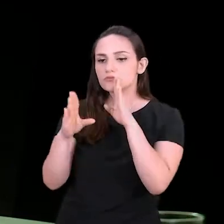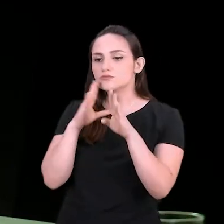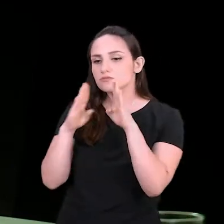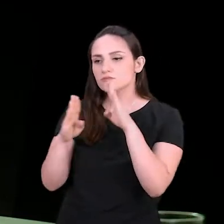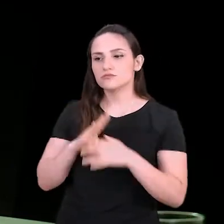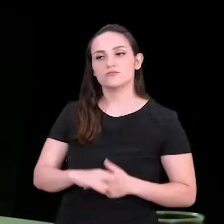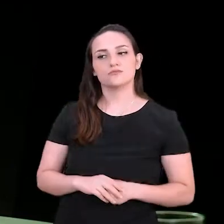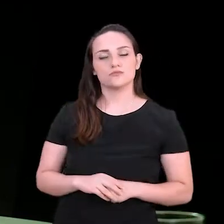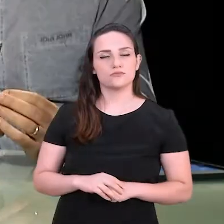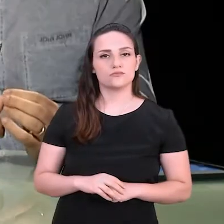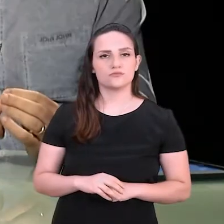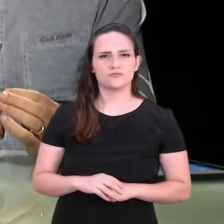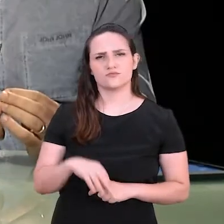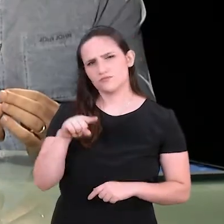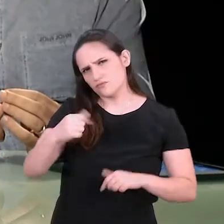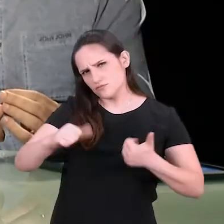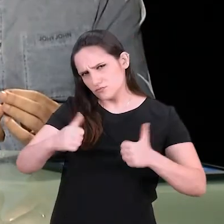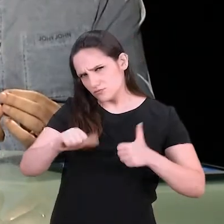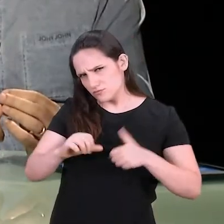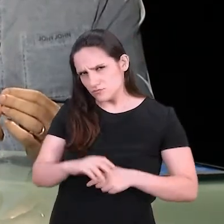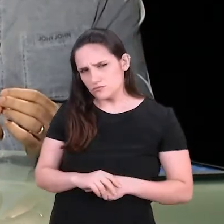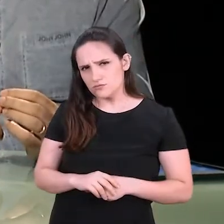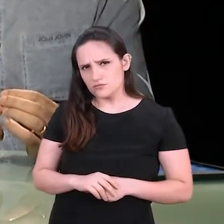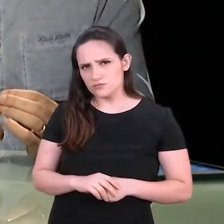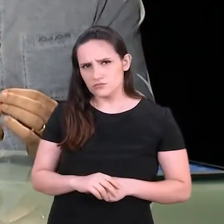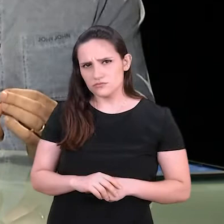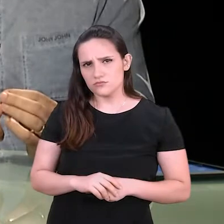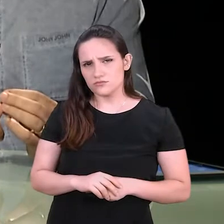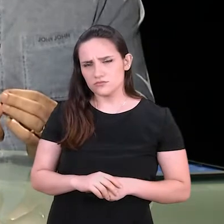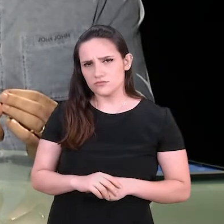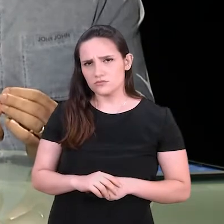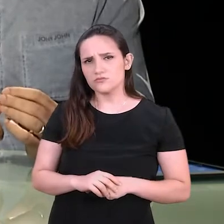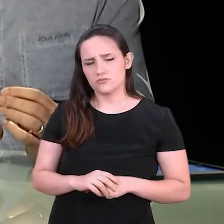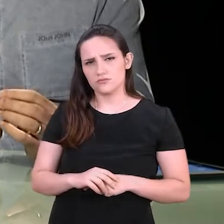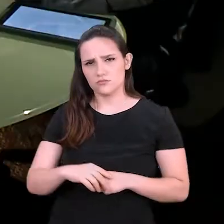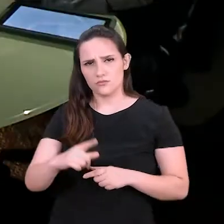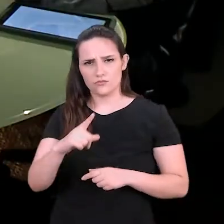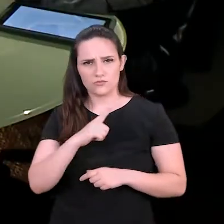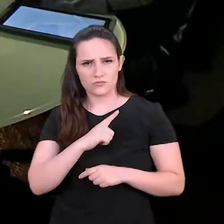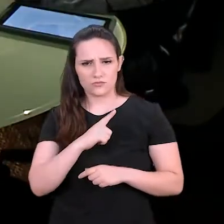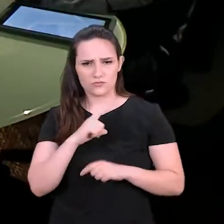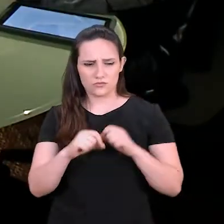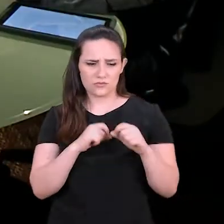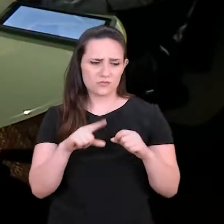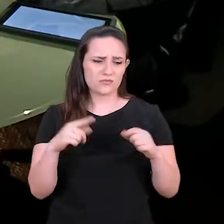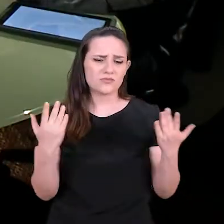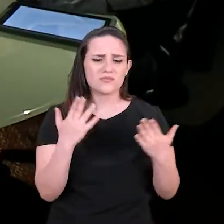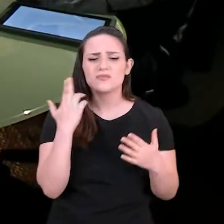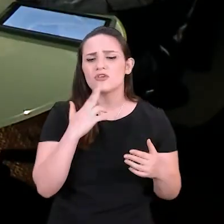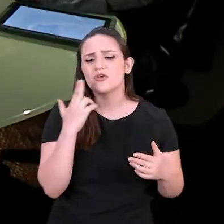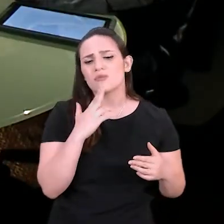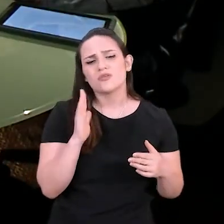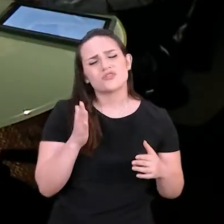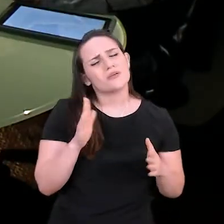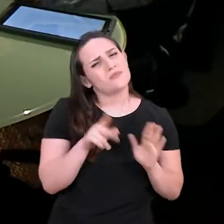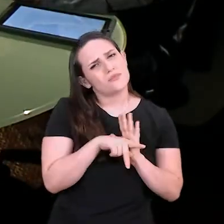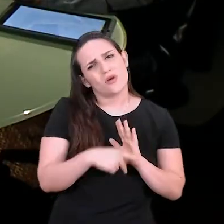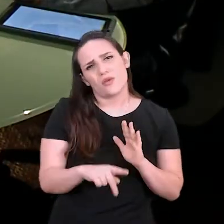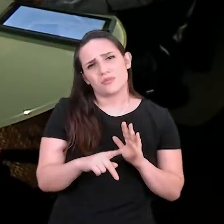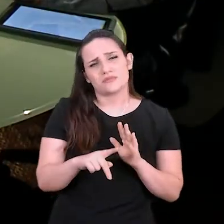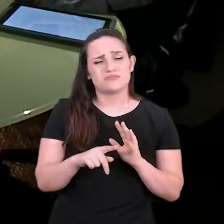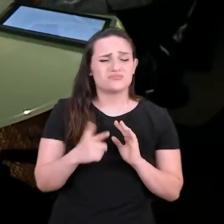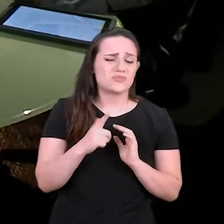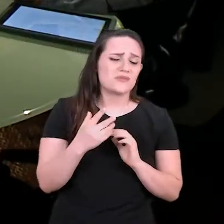material no Facebook, no que o senhor avaliou, não existiu uma nova experiência assim que fugisse muito do que talvez ele